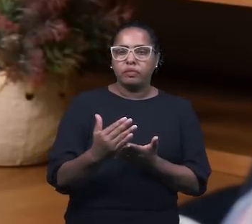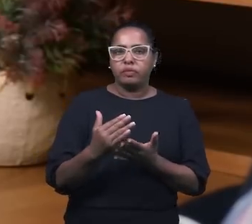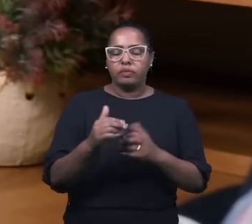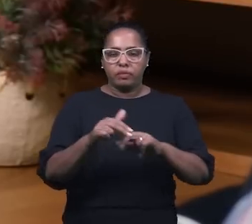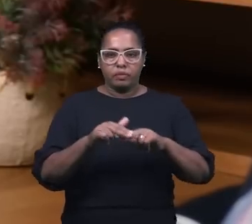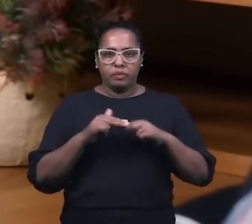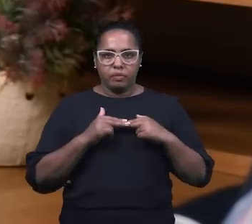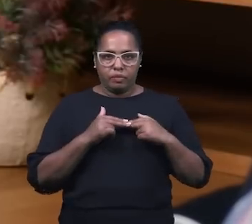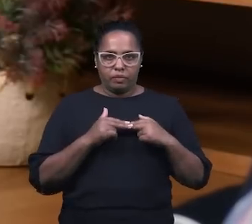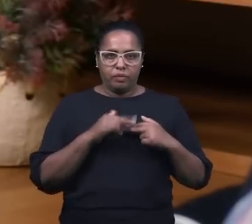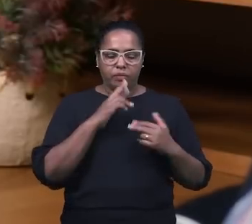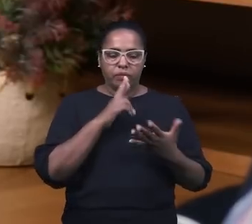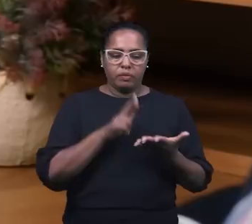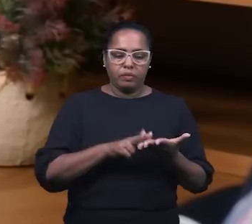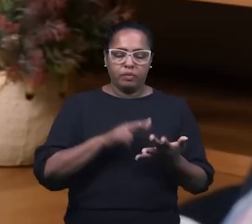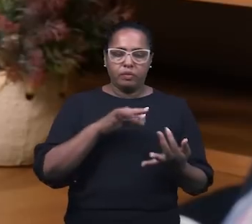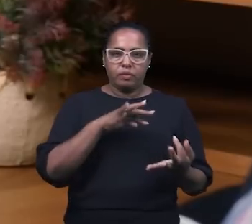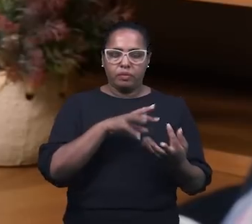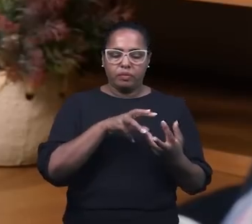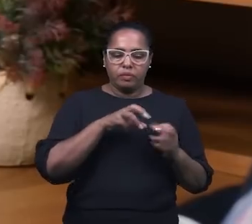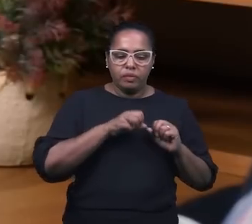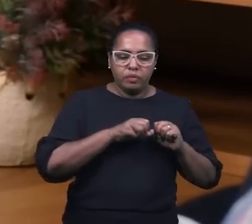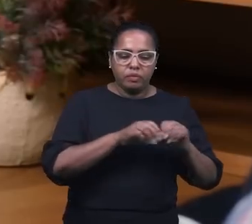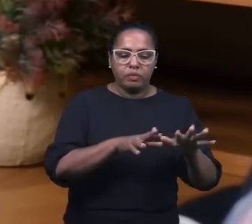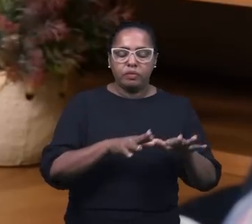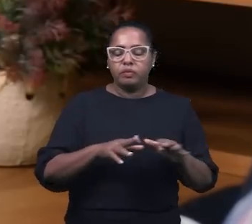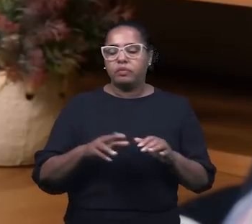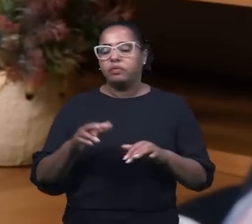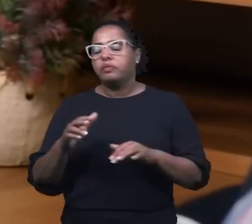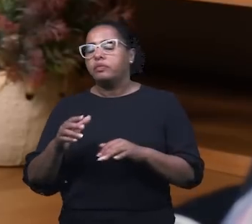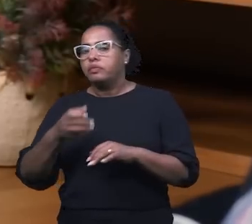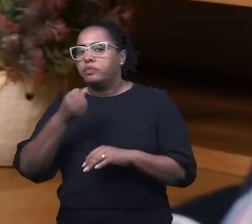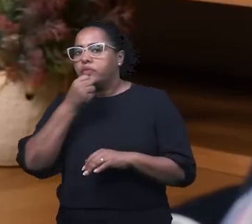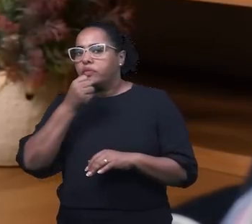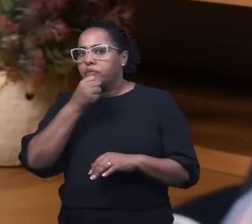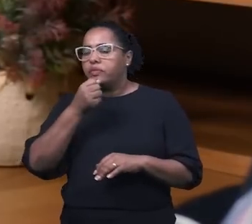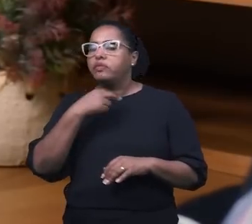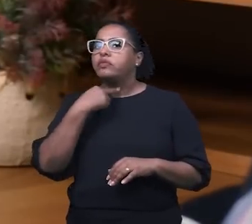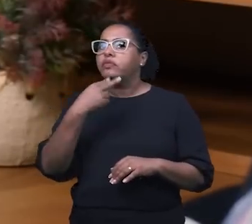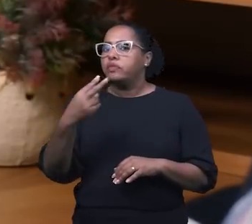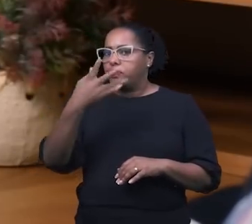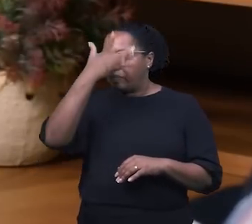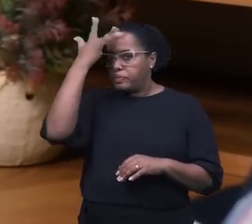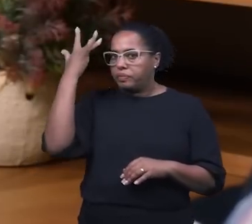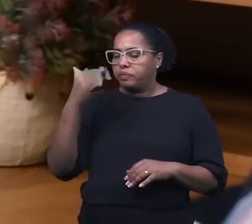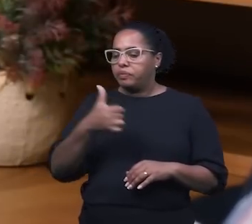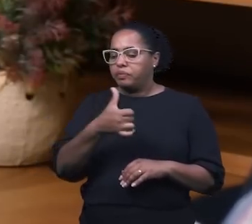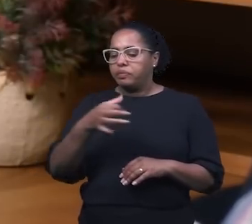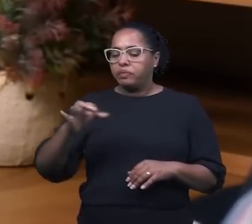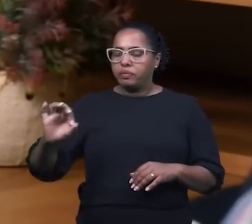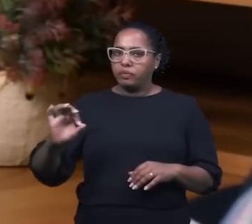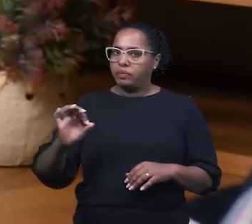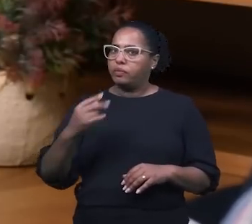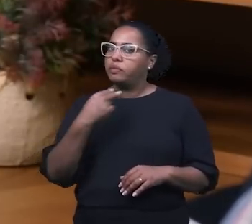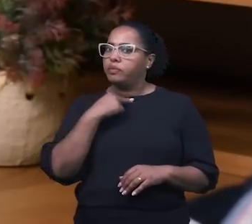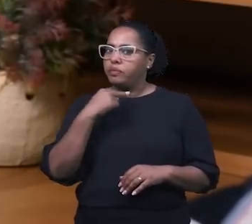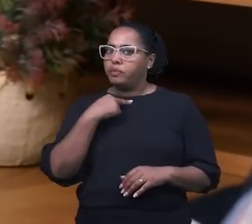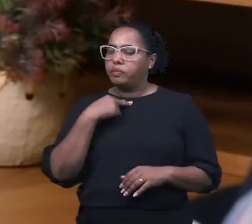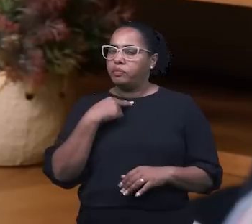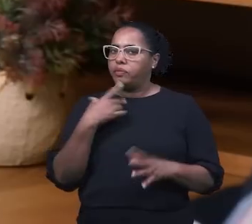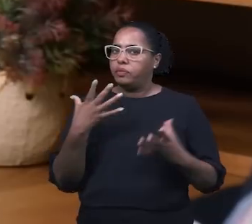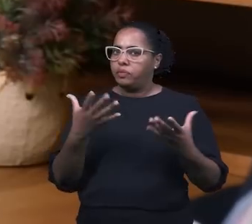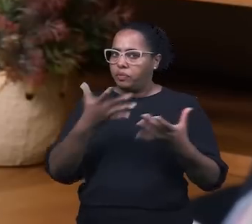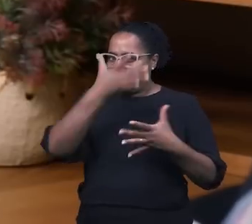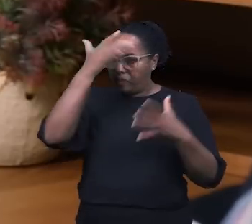por causa da pandemia, nós gravávamos com 10 vozes. Então, nós não podíamos ter muita gente no estúdio.